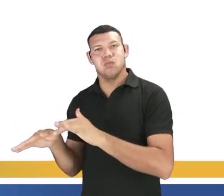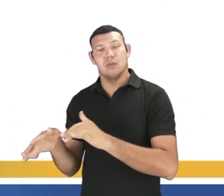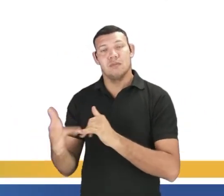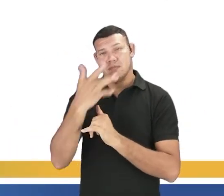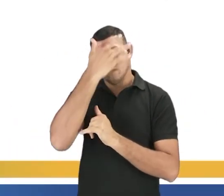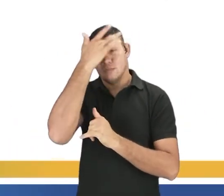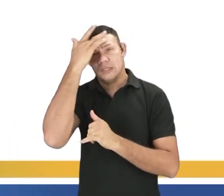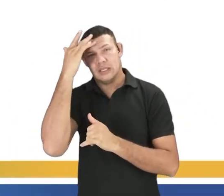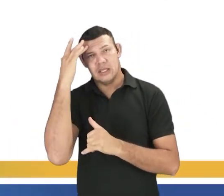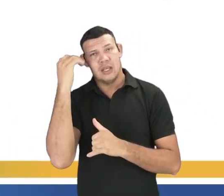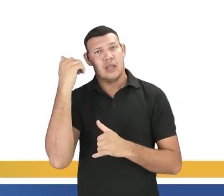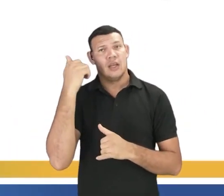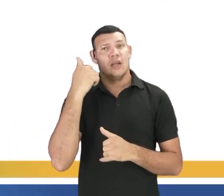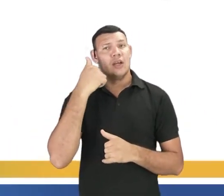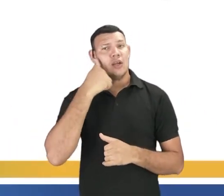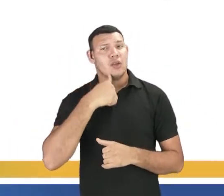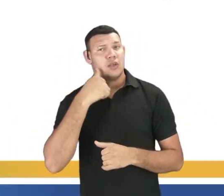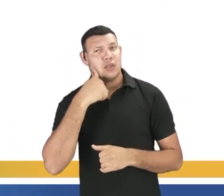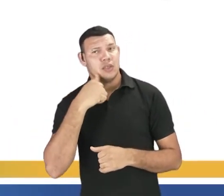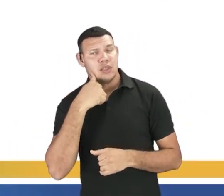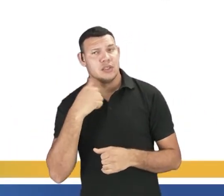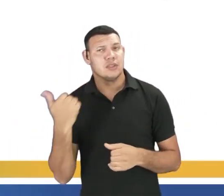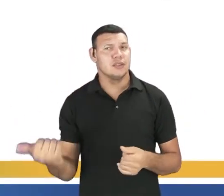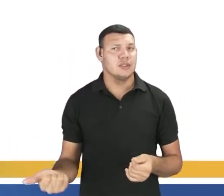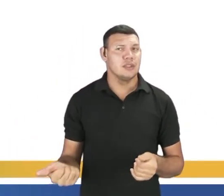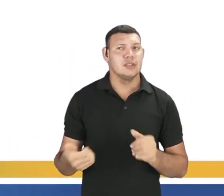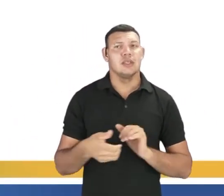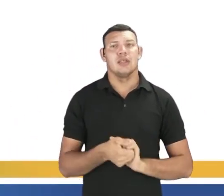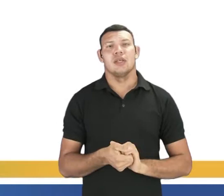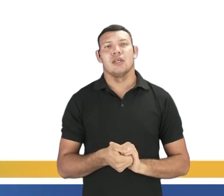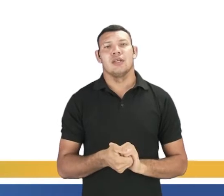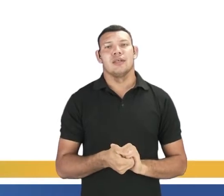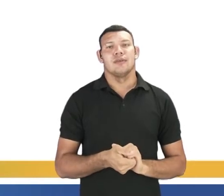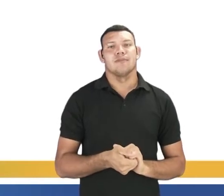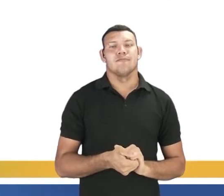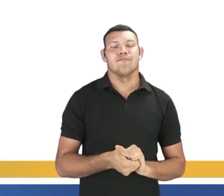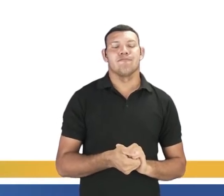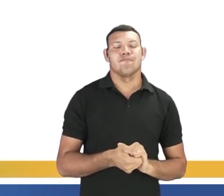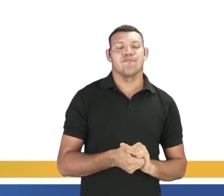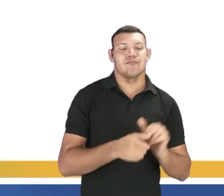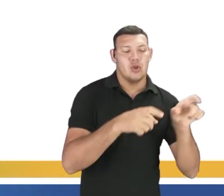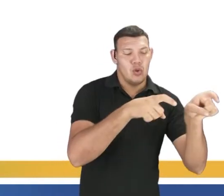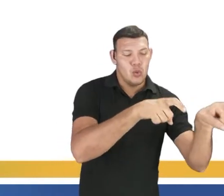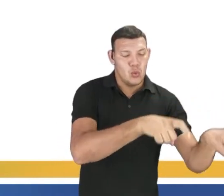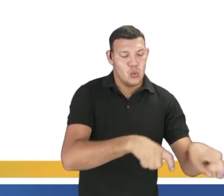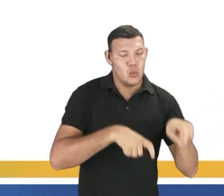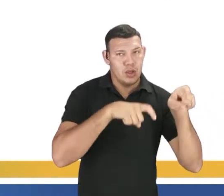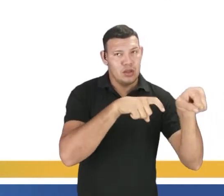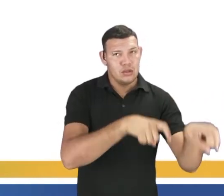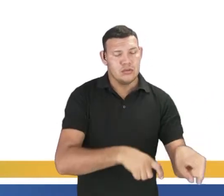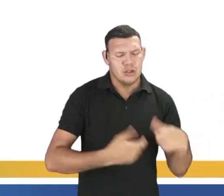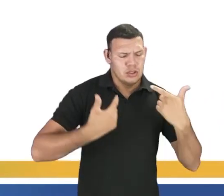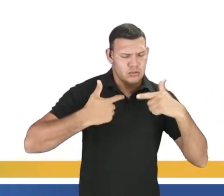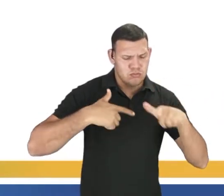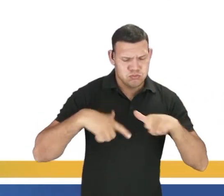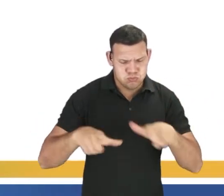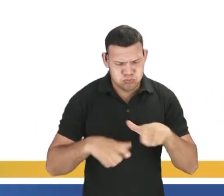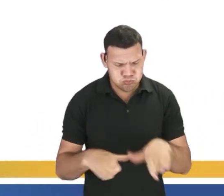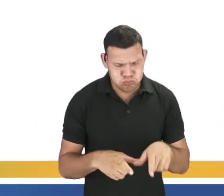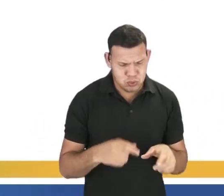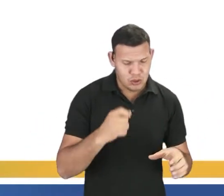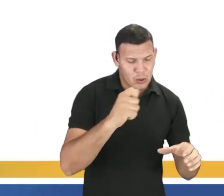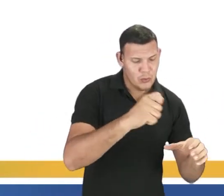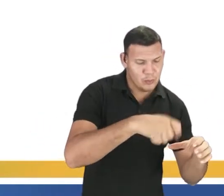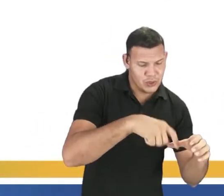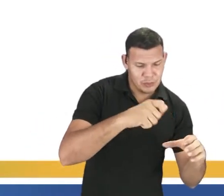camponesas que trabalhavam no campo. Então, com a chegada da questão fundiária no Brasil ou em qualquer